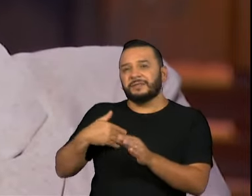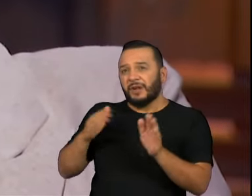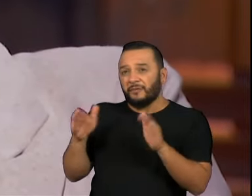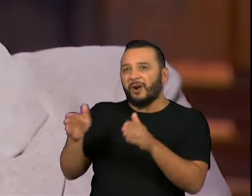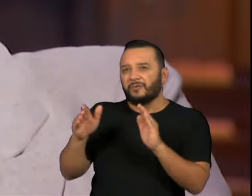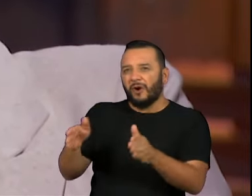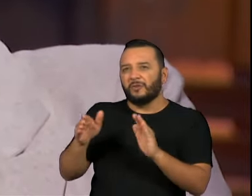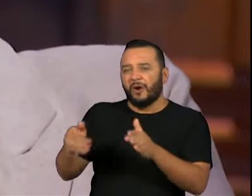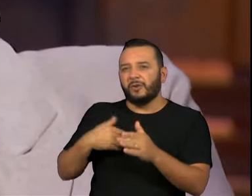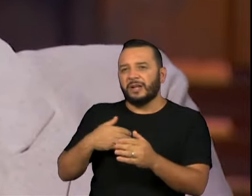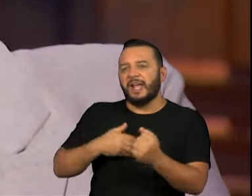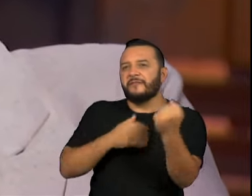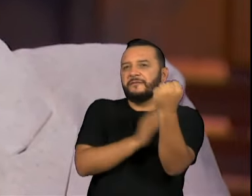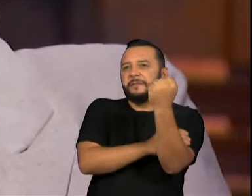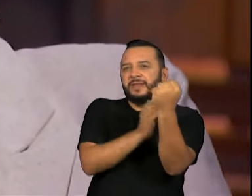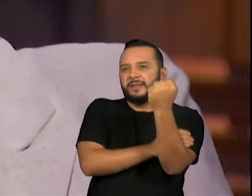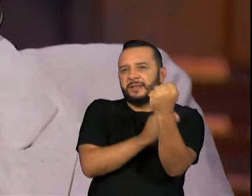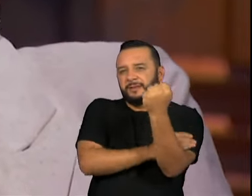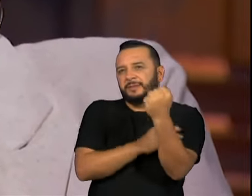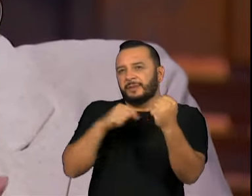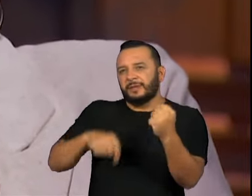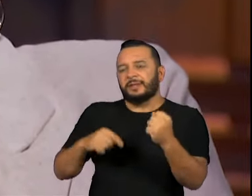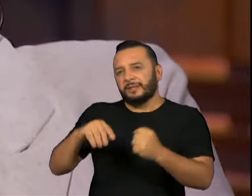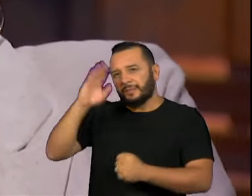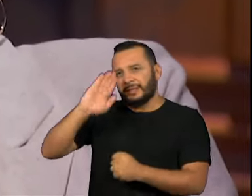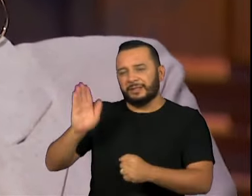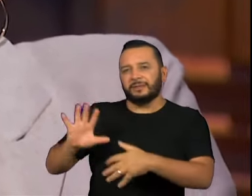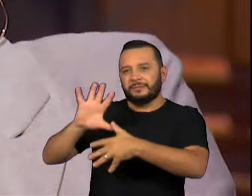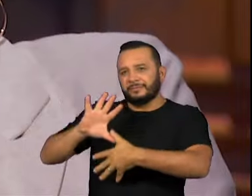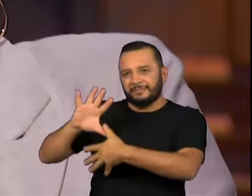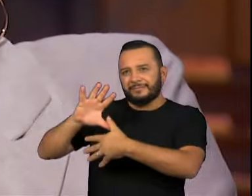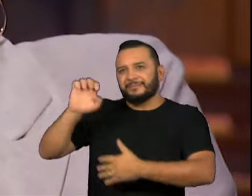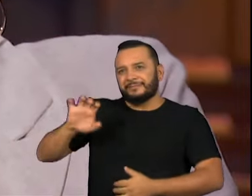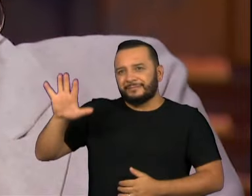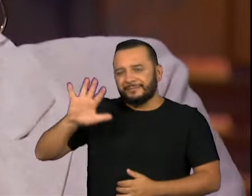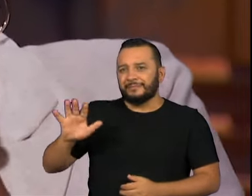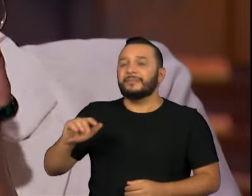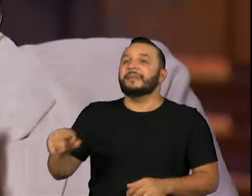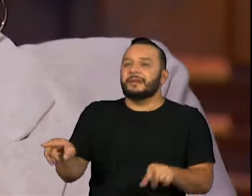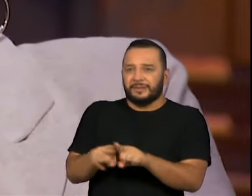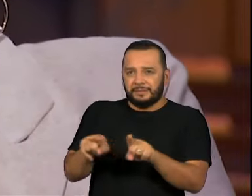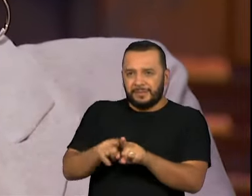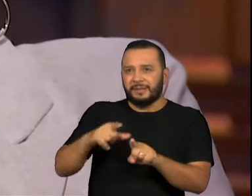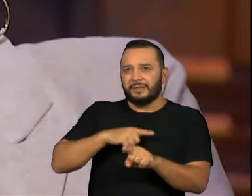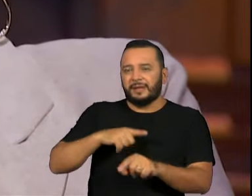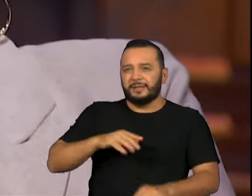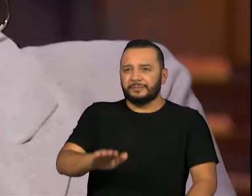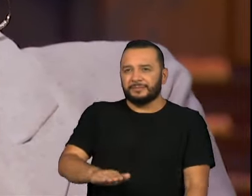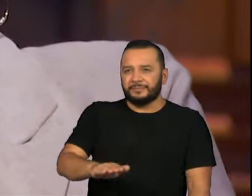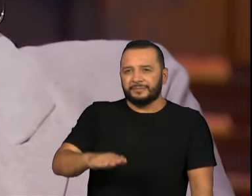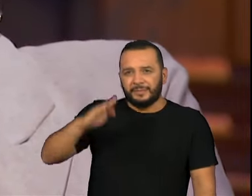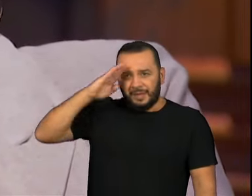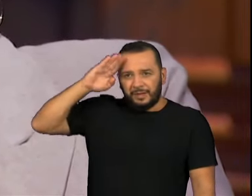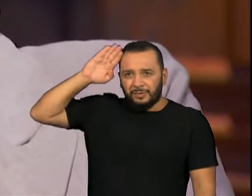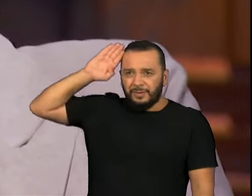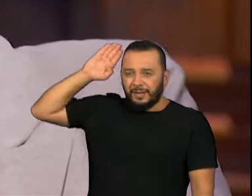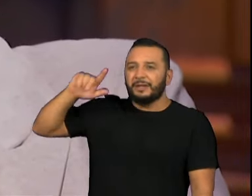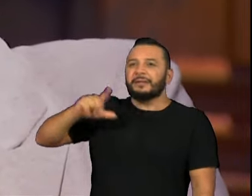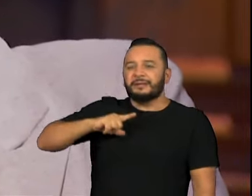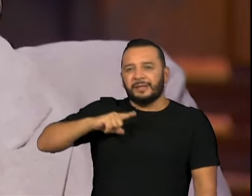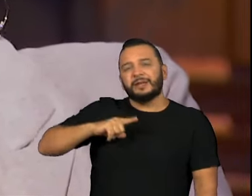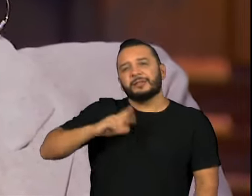um ocidental eu e no candomblé por exemplo um você tem várias divindades mulheres Então você tem